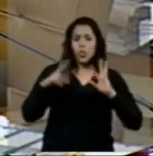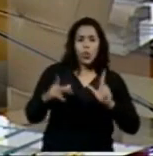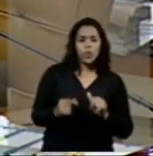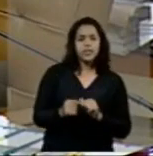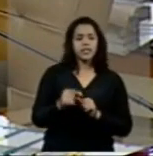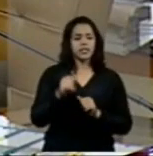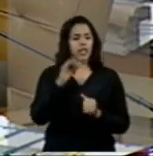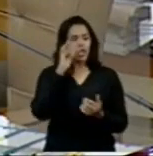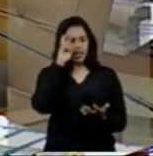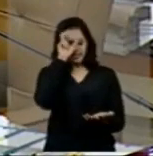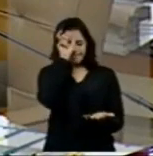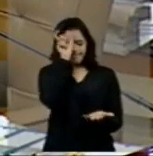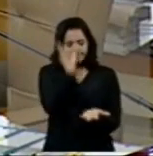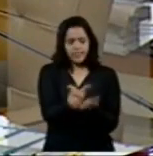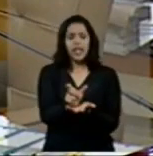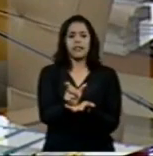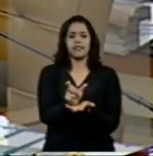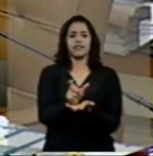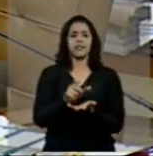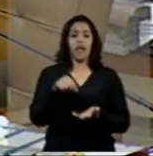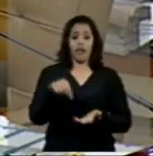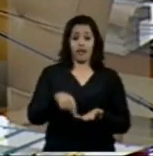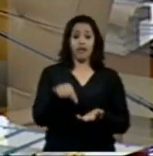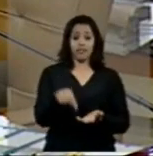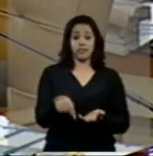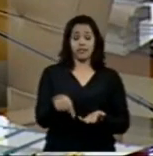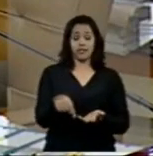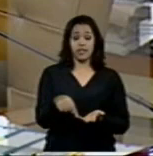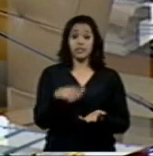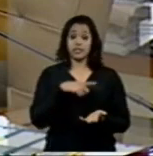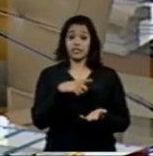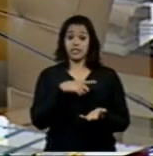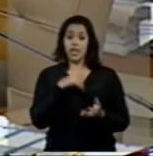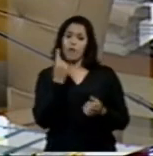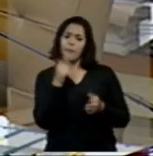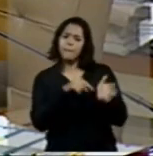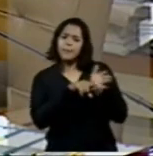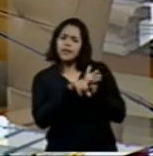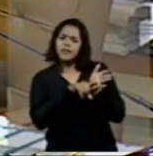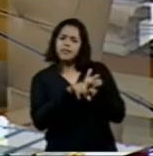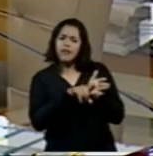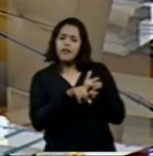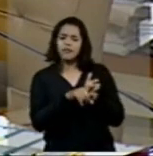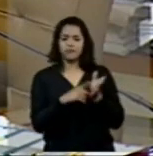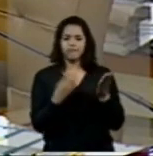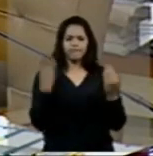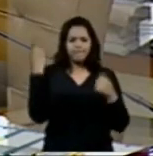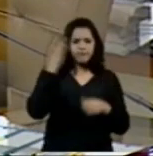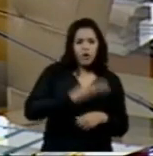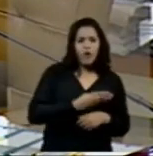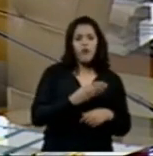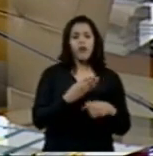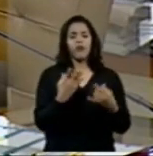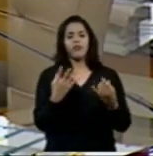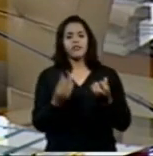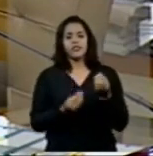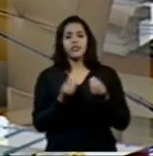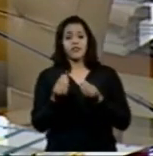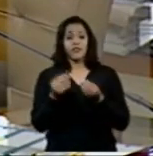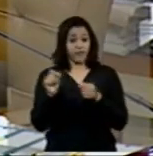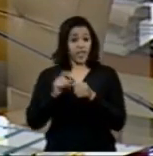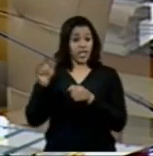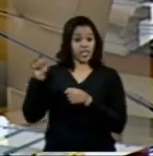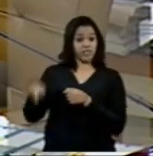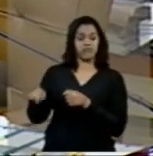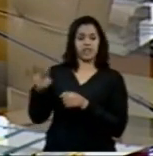aqui, né, estão sendo enfrentadas, elas partem de uma análise de prova efetuada pelo